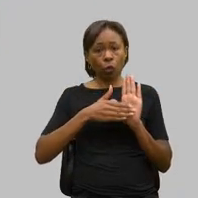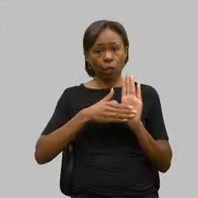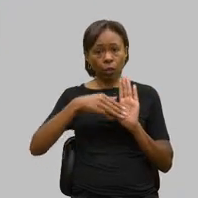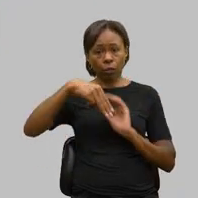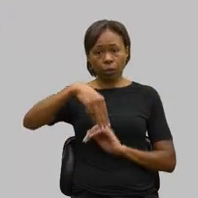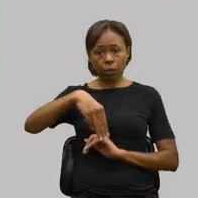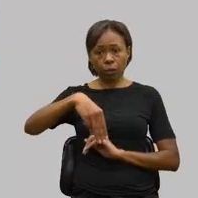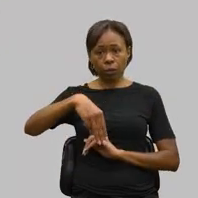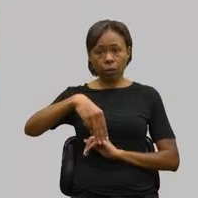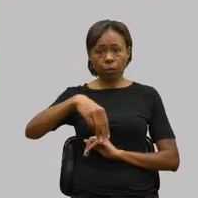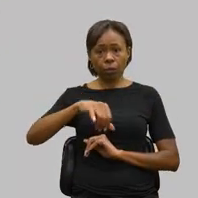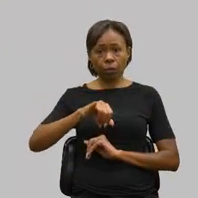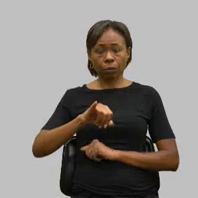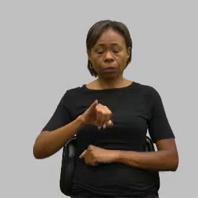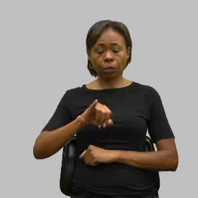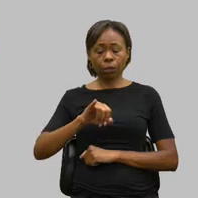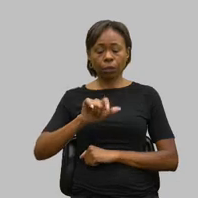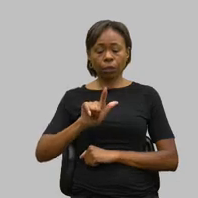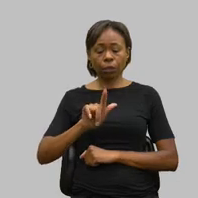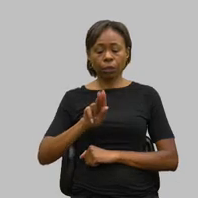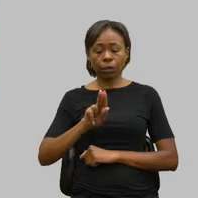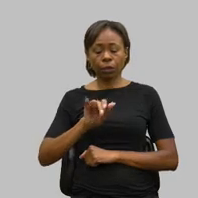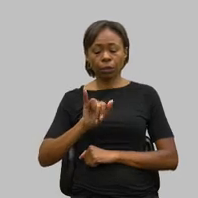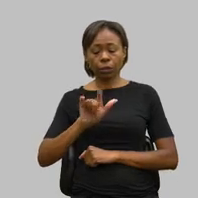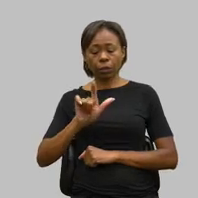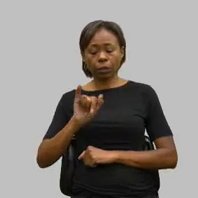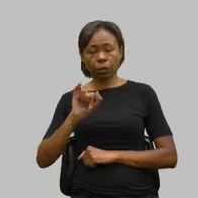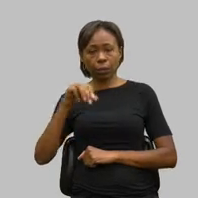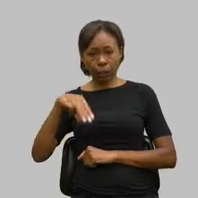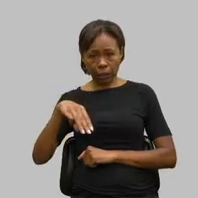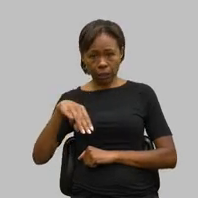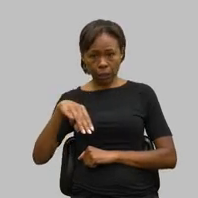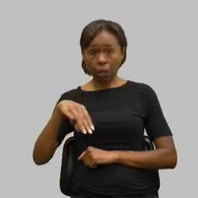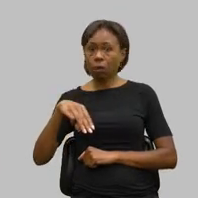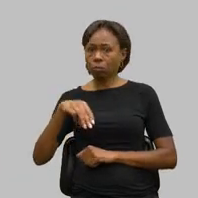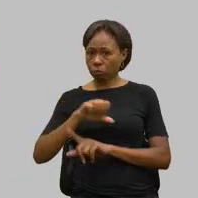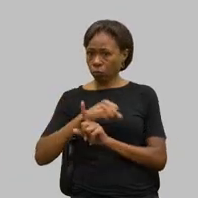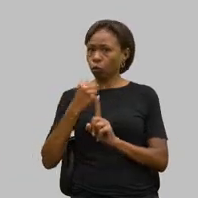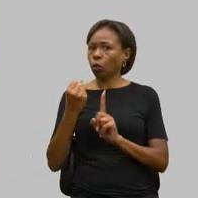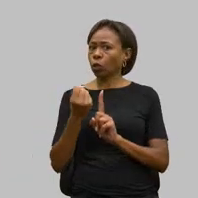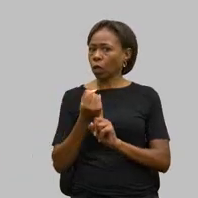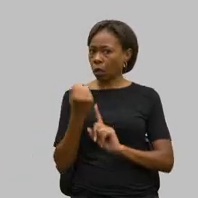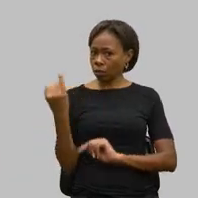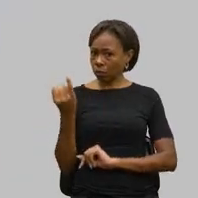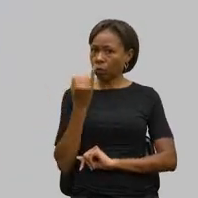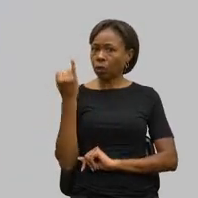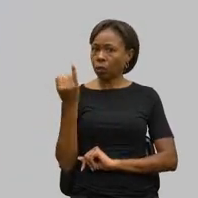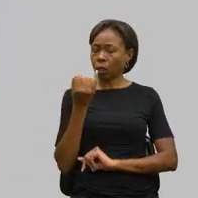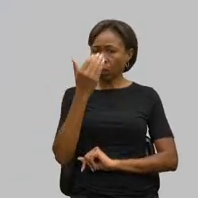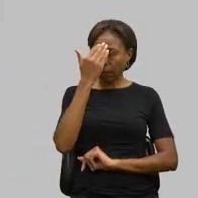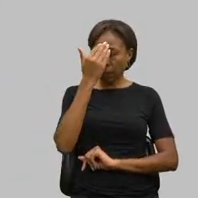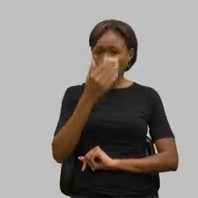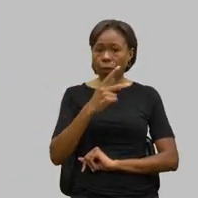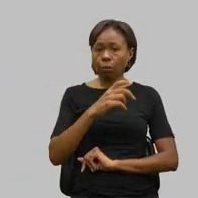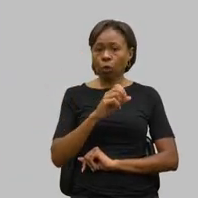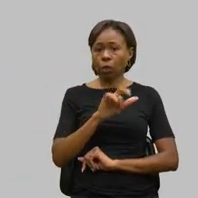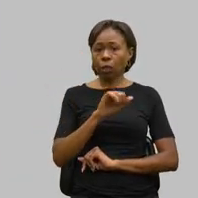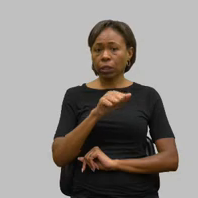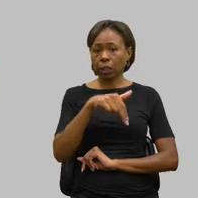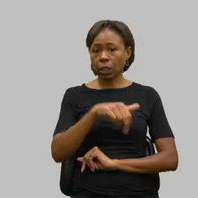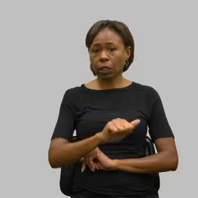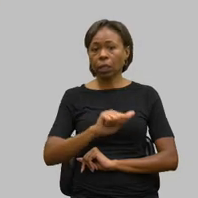programa que tem alto impacto social. Agradecer aqui a presença da Poliana, do Luiz e da Camila.